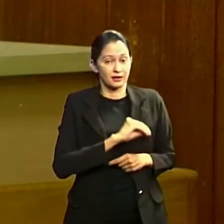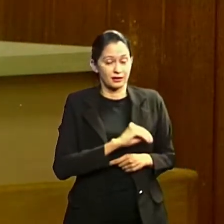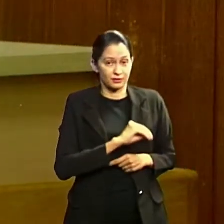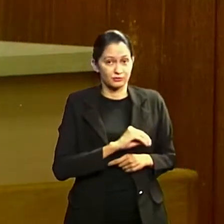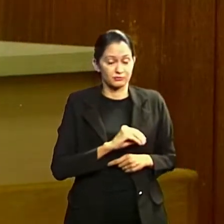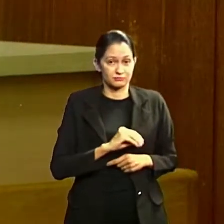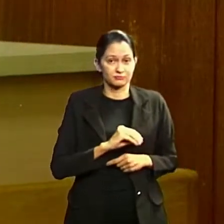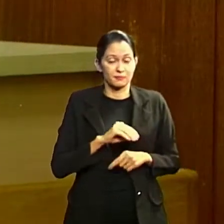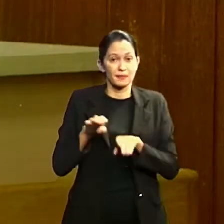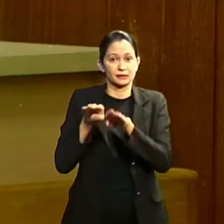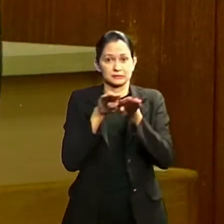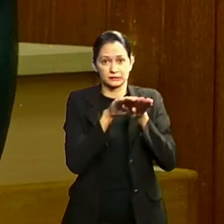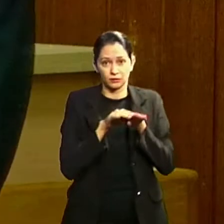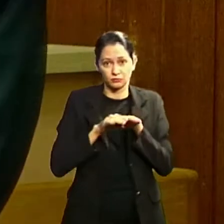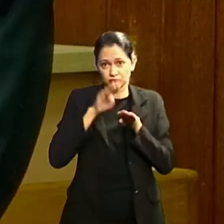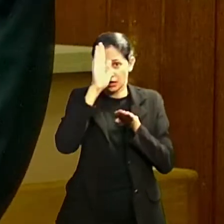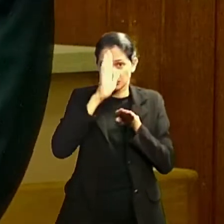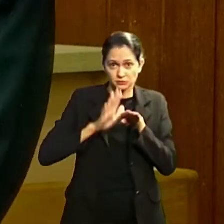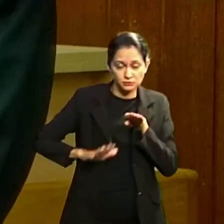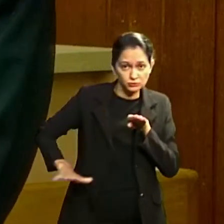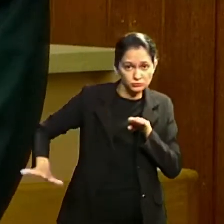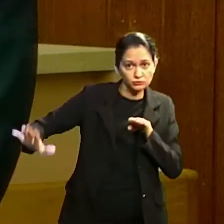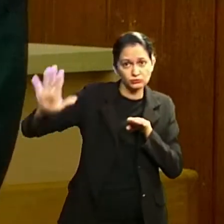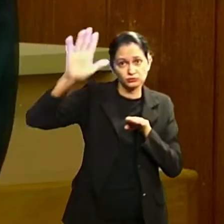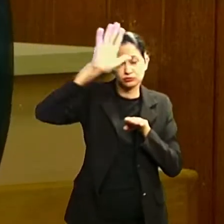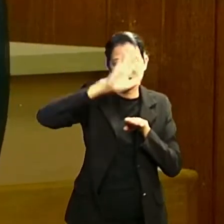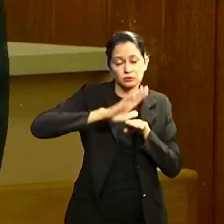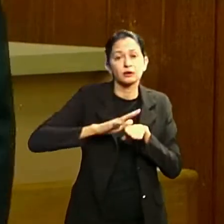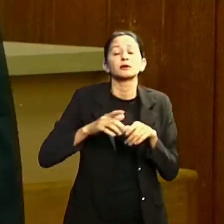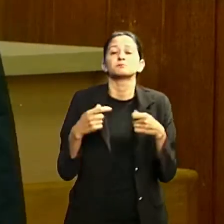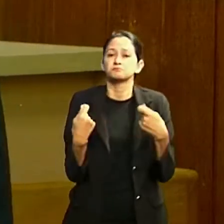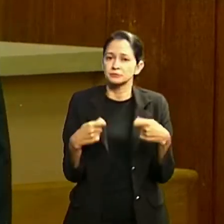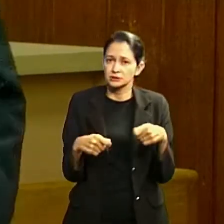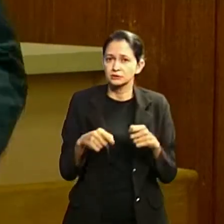O piso salarial nacional dos professores tem que ser aplicado